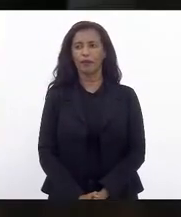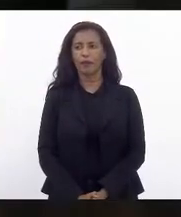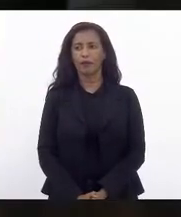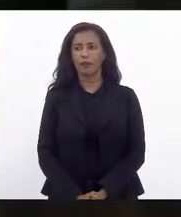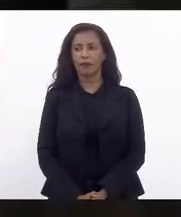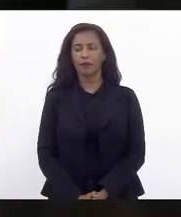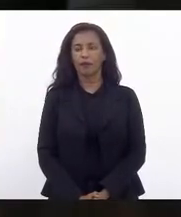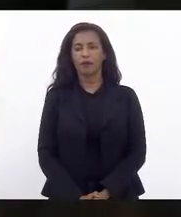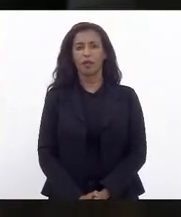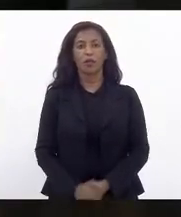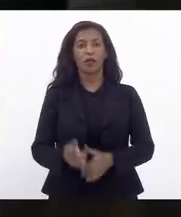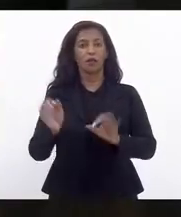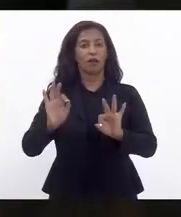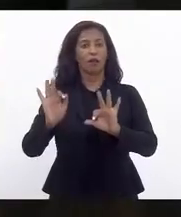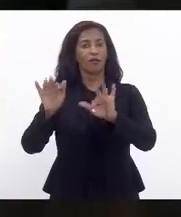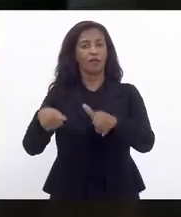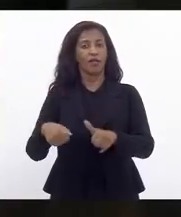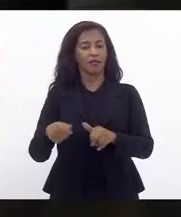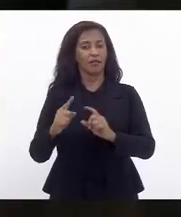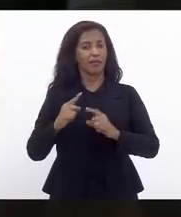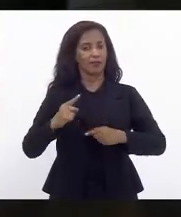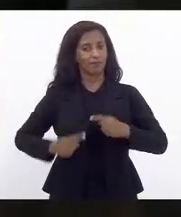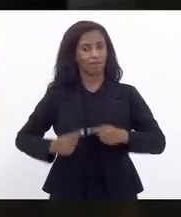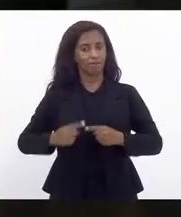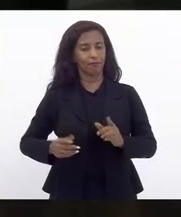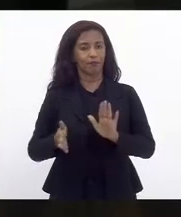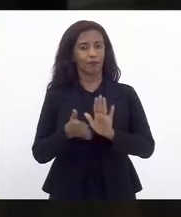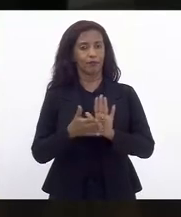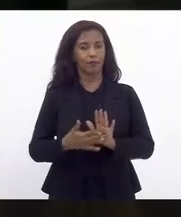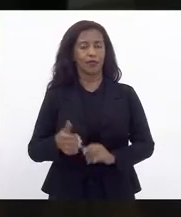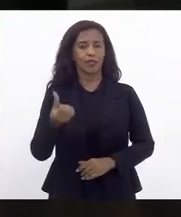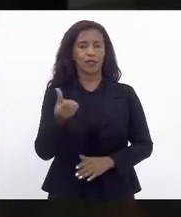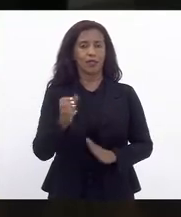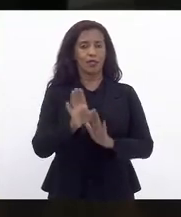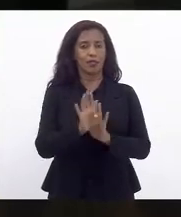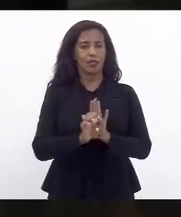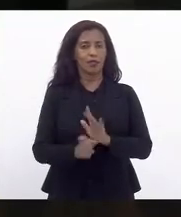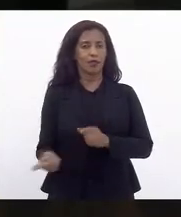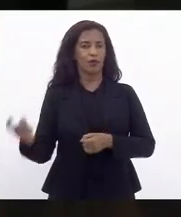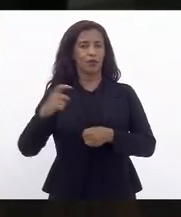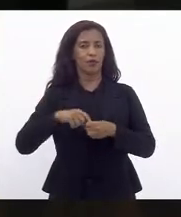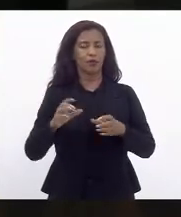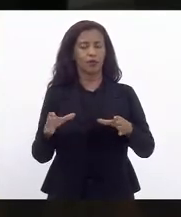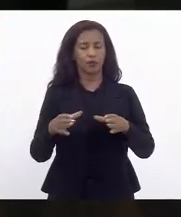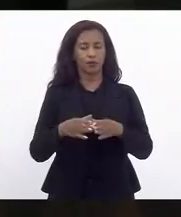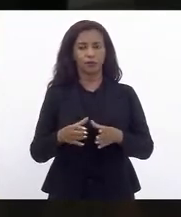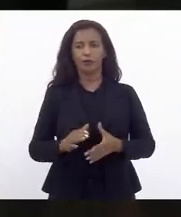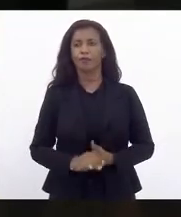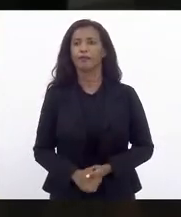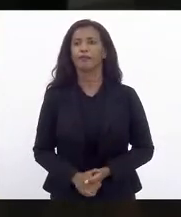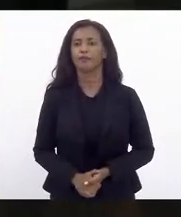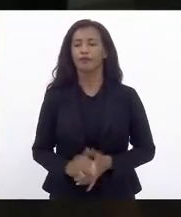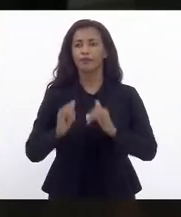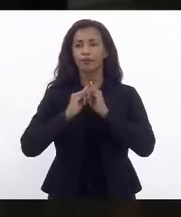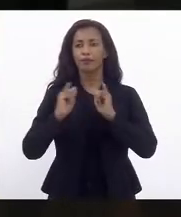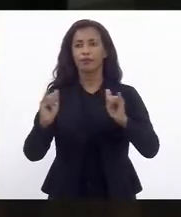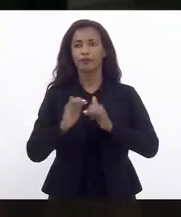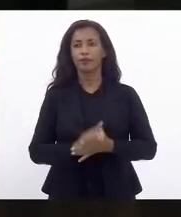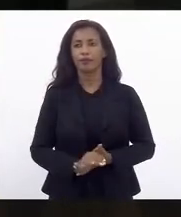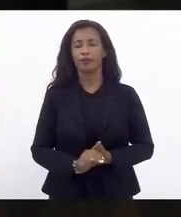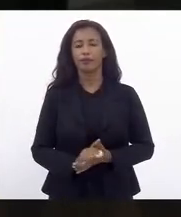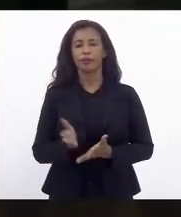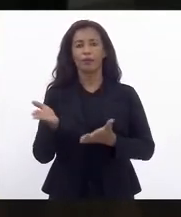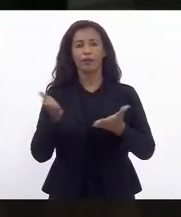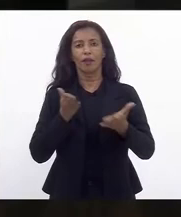Havendo quem queira discutir, encerrada a discussão, o presente proposta recebeu 6 emendas e retorna às comissões. Anuncio,